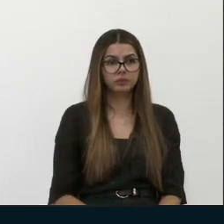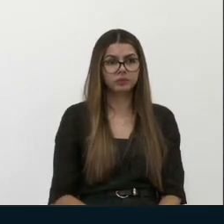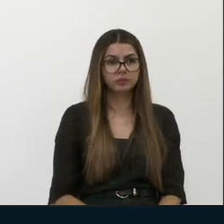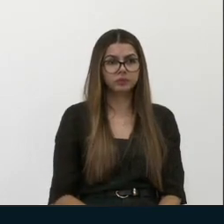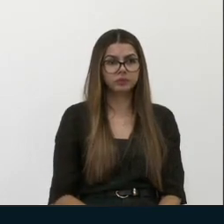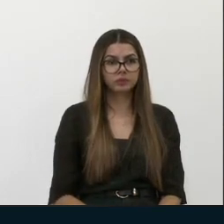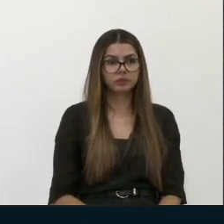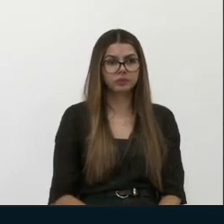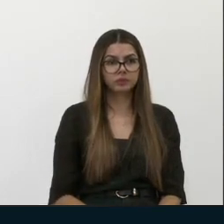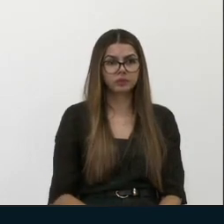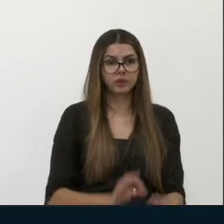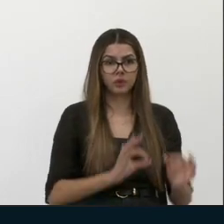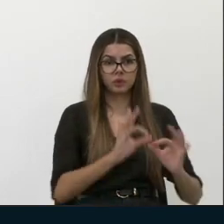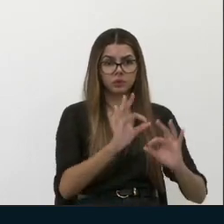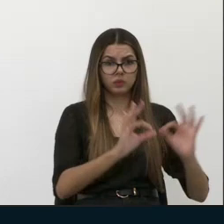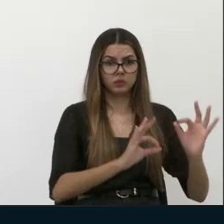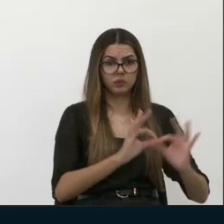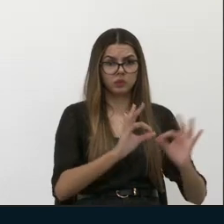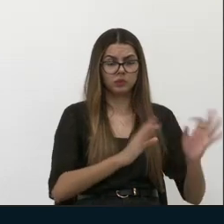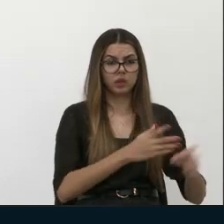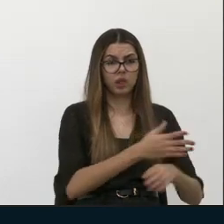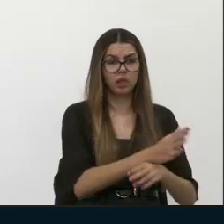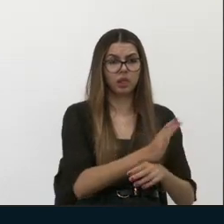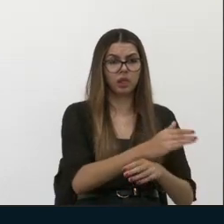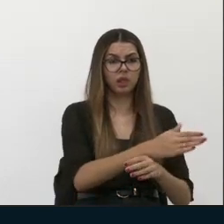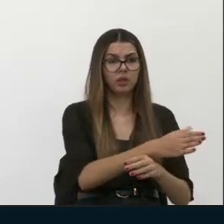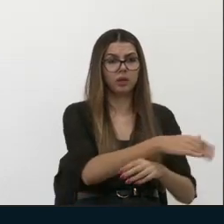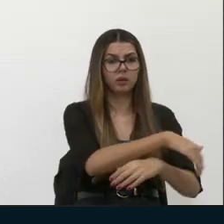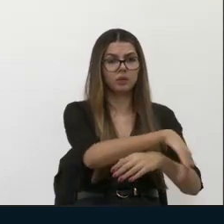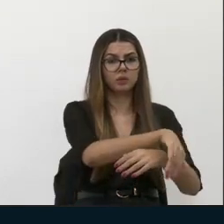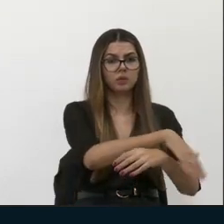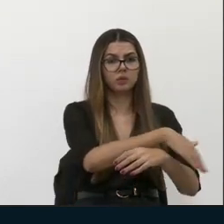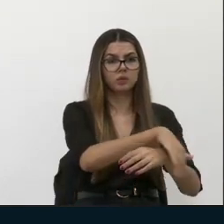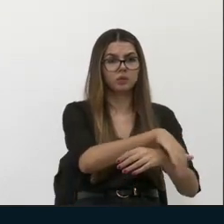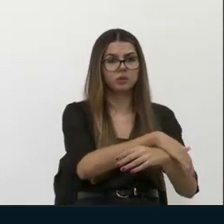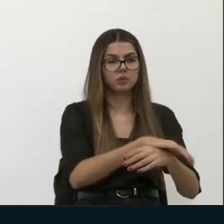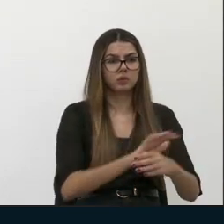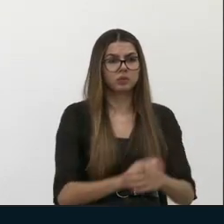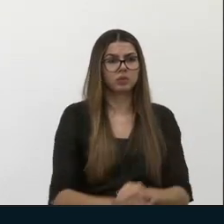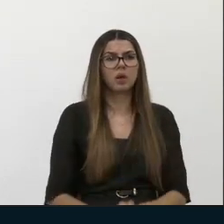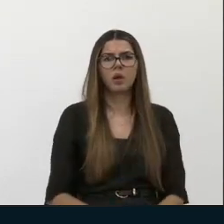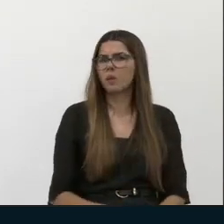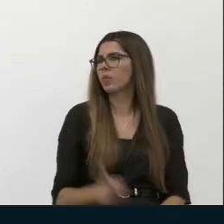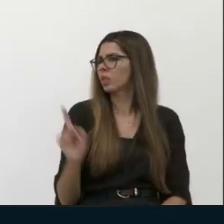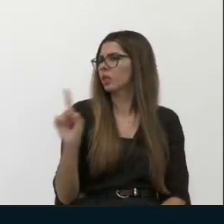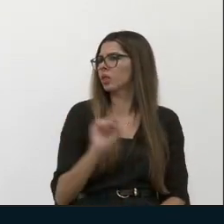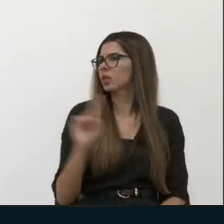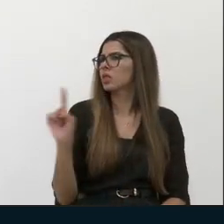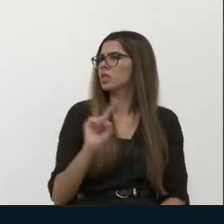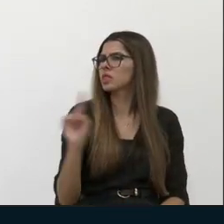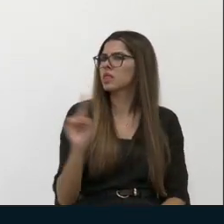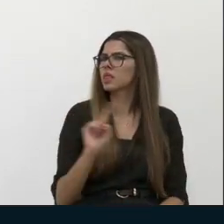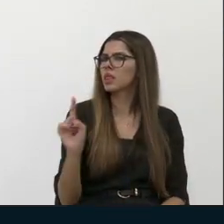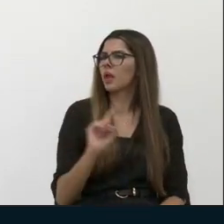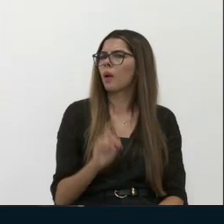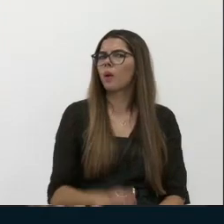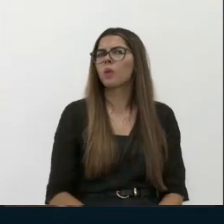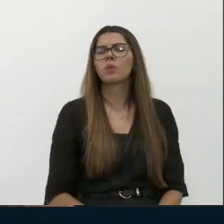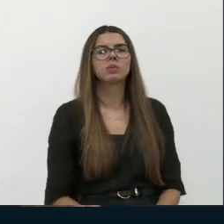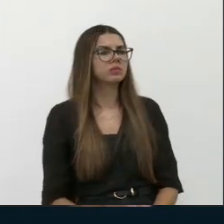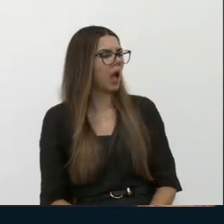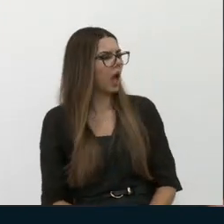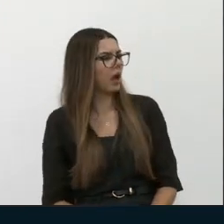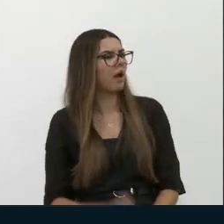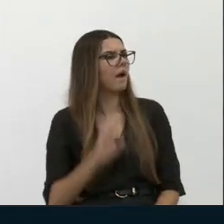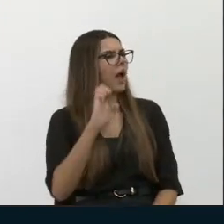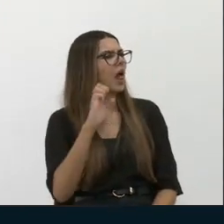aquele acesso. Janete Pietá, me dá uma parte. Não, senhor, não dou a parte nenhuma. Para me dizer que o Eloy Pietá não fez nada pelo trevo de bom